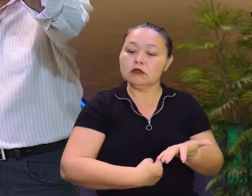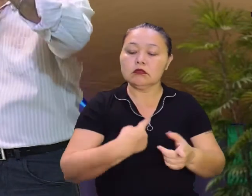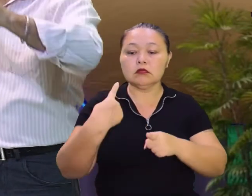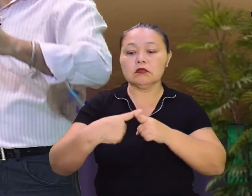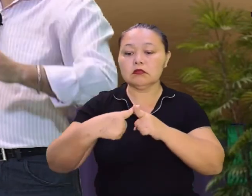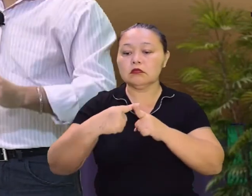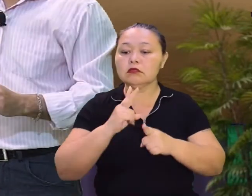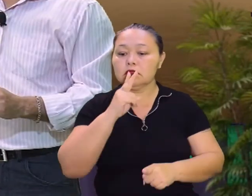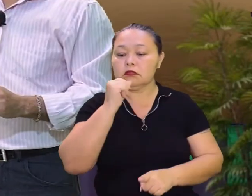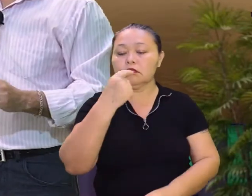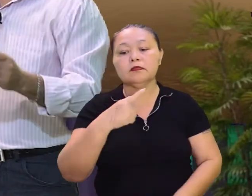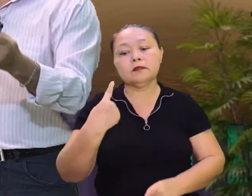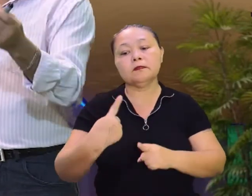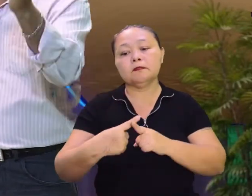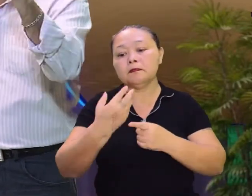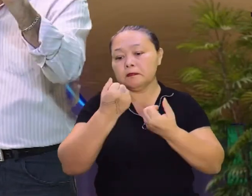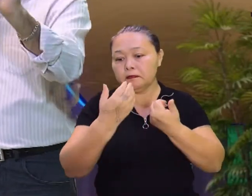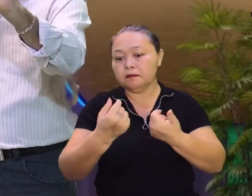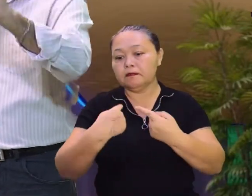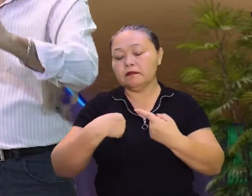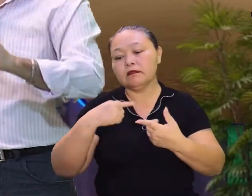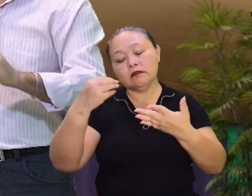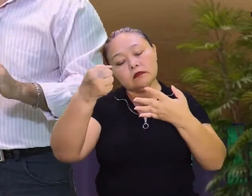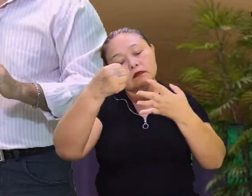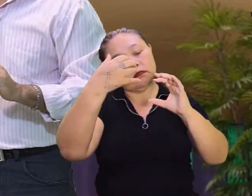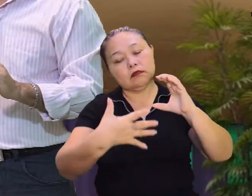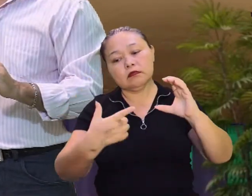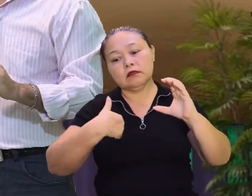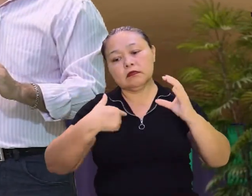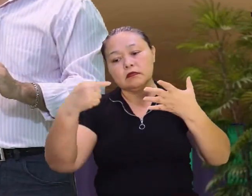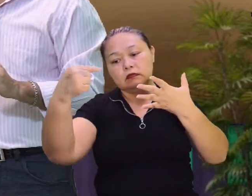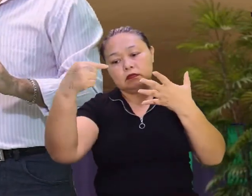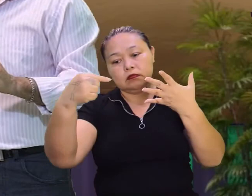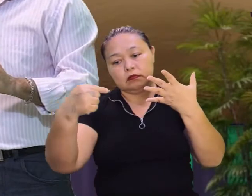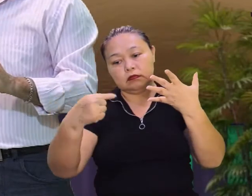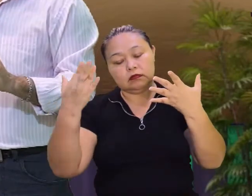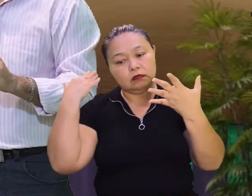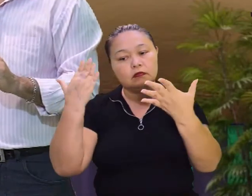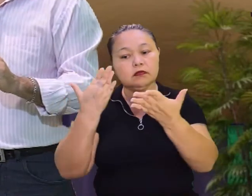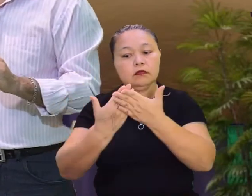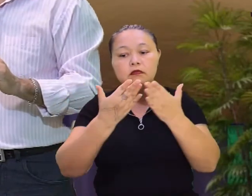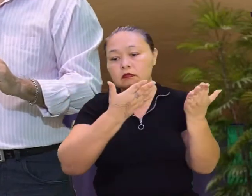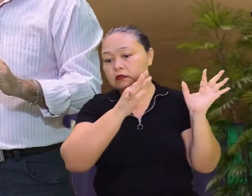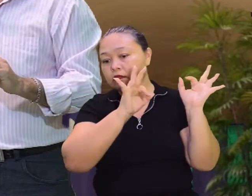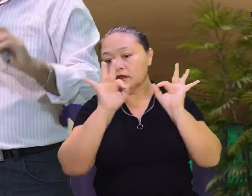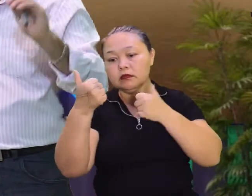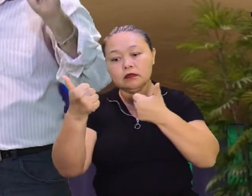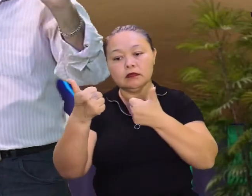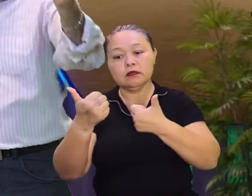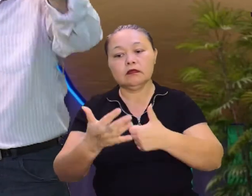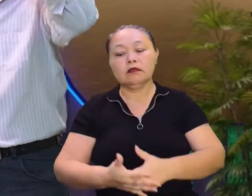porquê que ela é a potência que é. Muito bem. Falamos aqui algumas características sobre isso que vimos em aulas passadas. Beleza? Vamos lá no